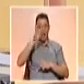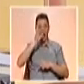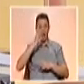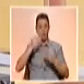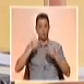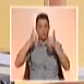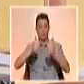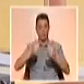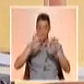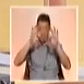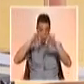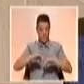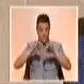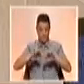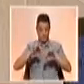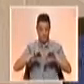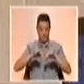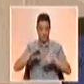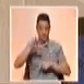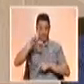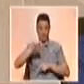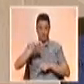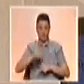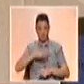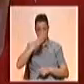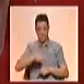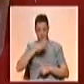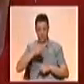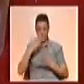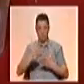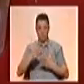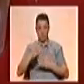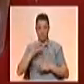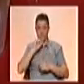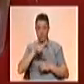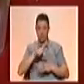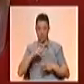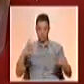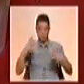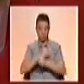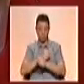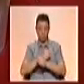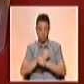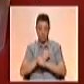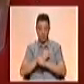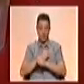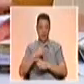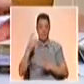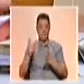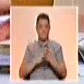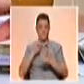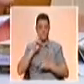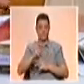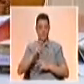bem acabar, não é? Exatamente. E daí também na sequência tem ainda a ideia de que pode ser um bem inesgotável. Exatamente. Talvez seja necessário ver